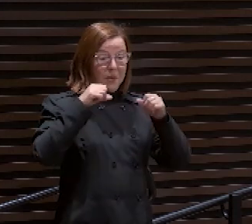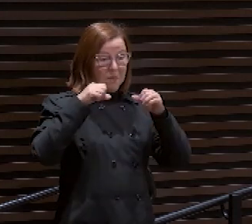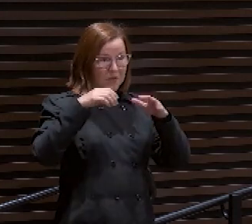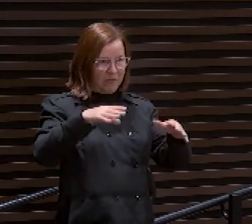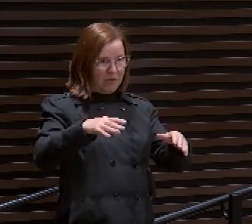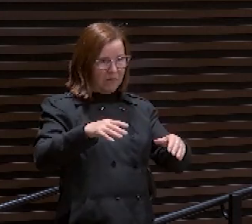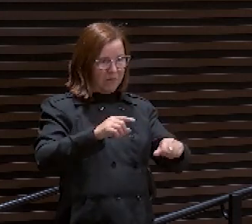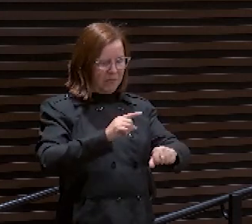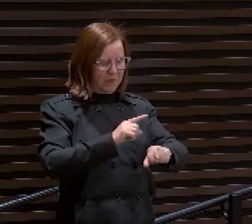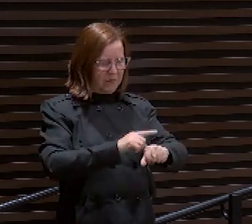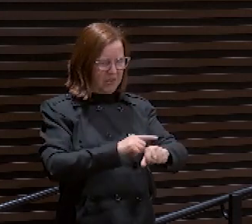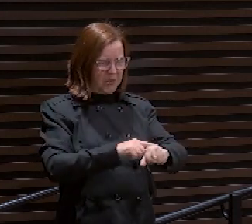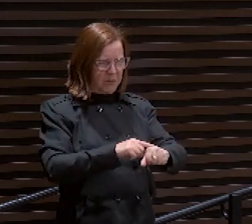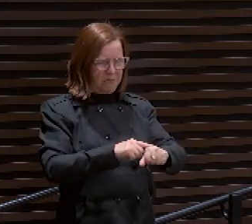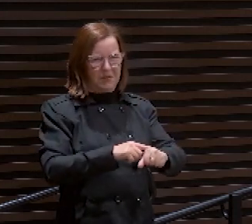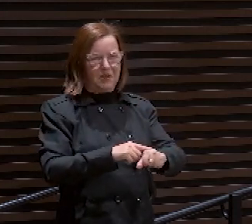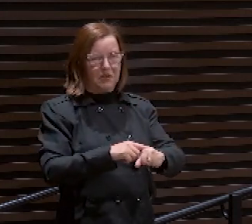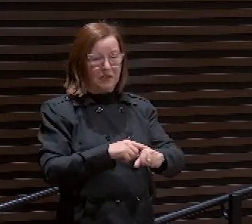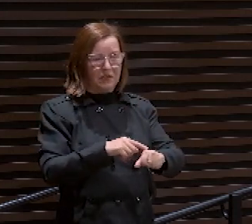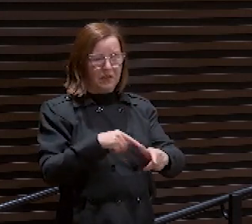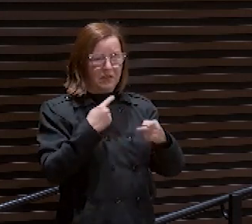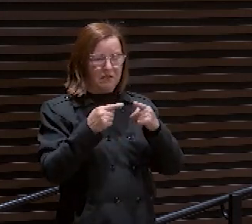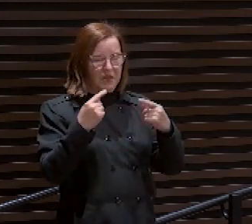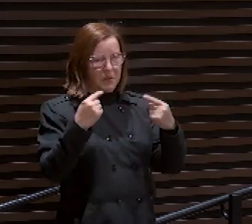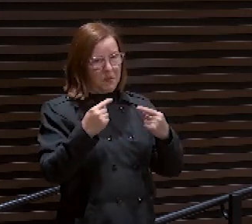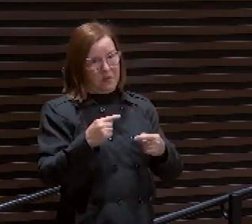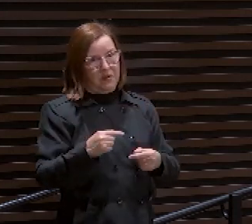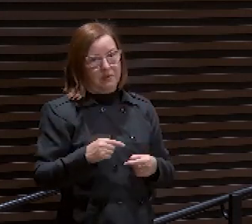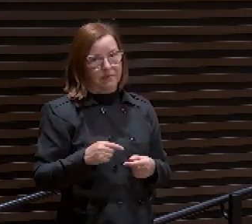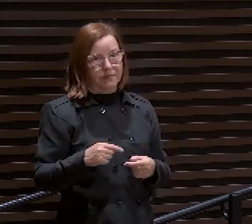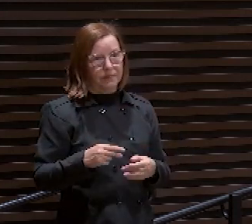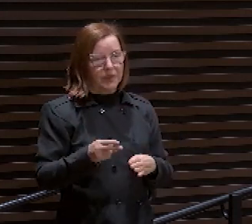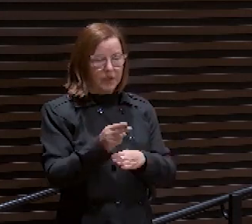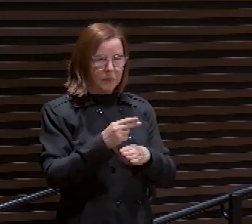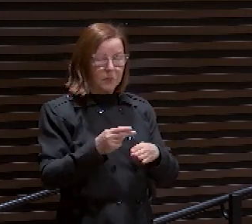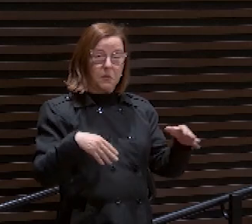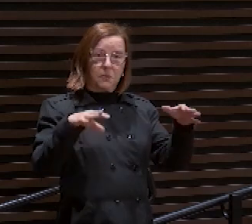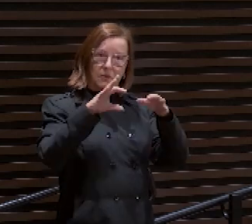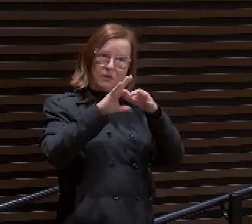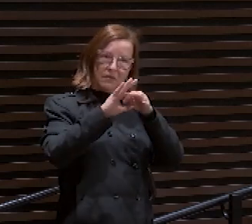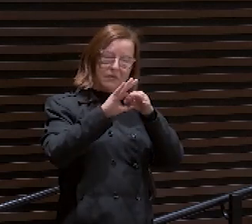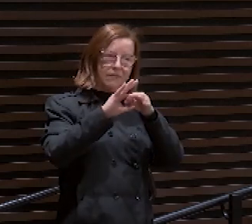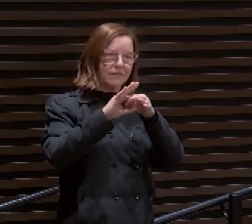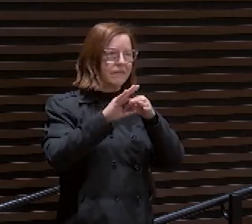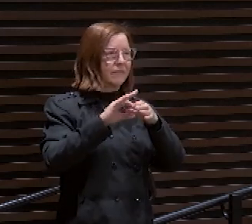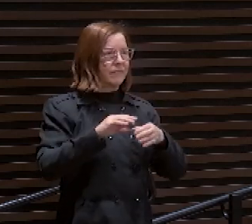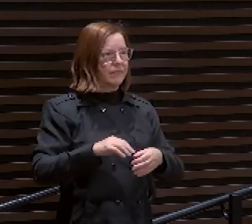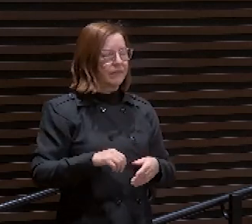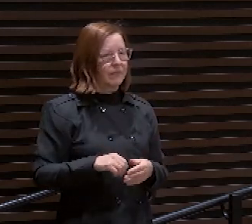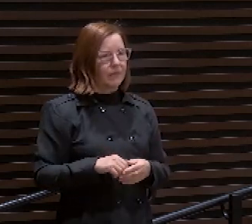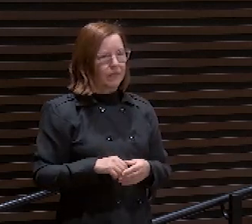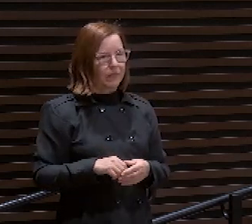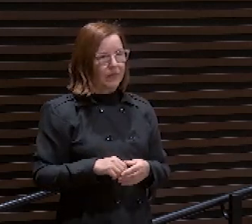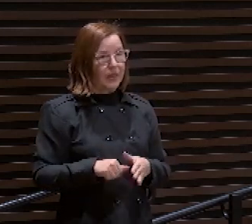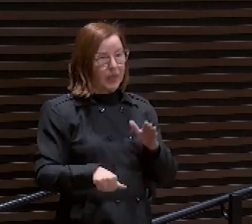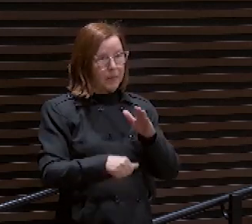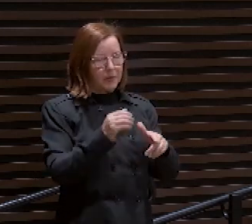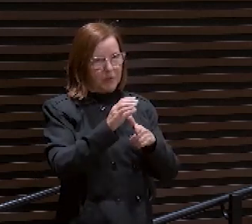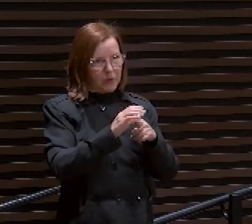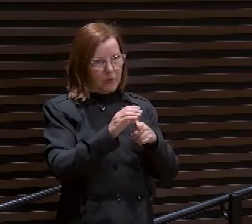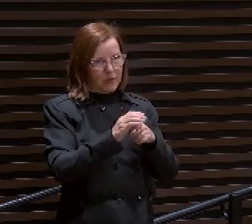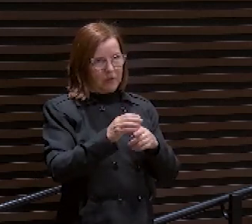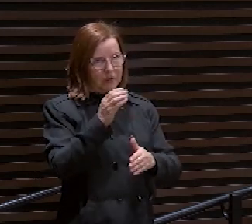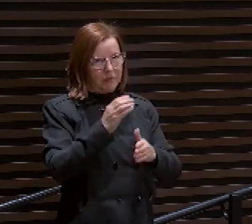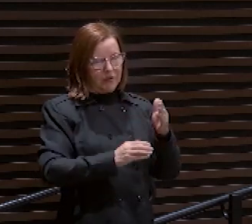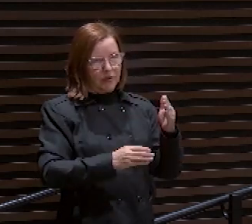foi insultado e procurou conciliação quando foi caluniado. Nós vemos isso, nós não precisamos ler o texto, mas 1 Coríntios 4, 12 e